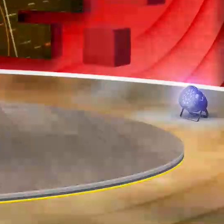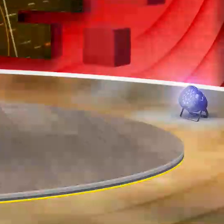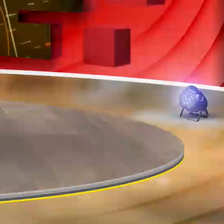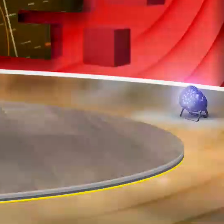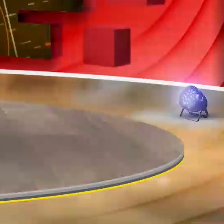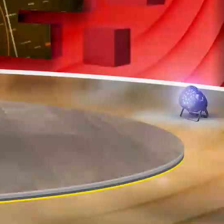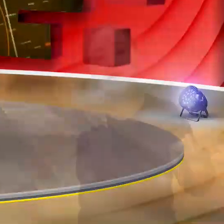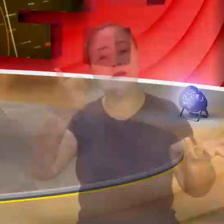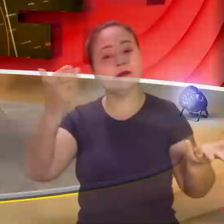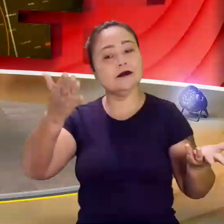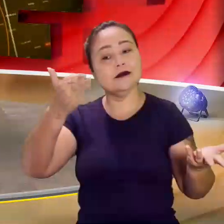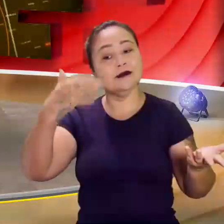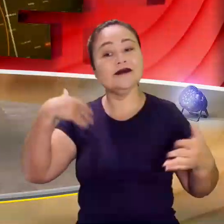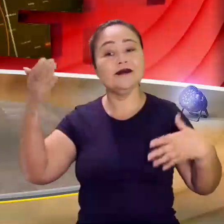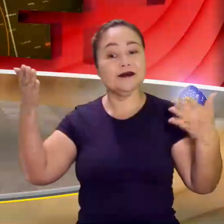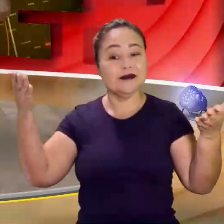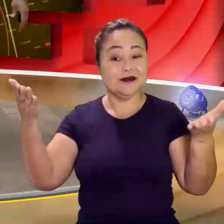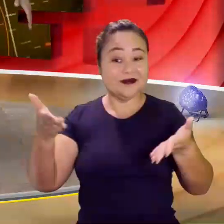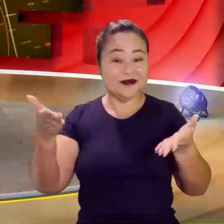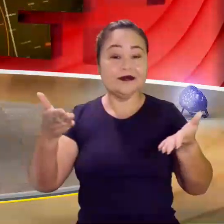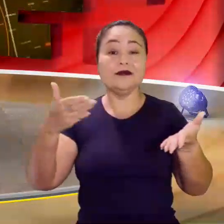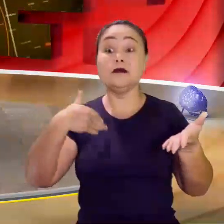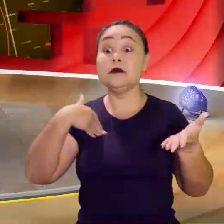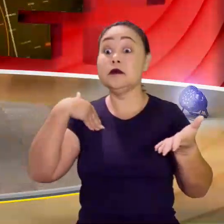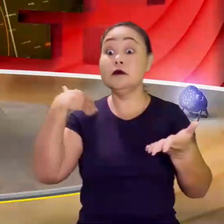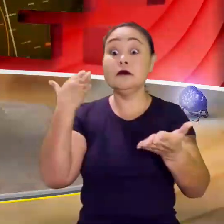E vamos que vamos! E hoje a gente está na